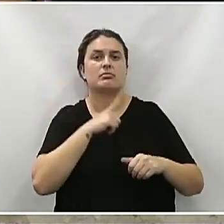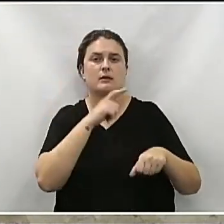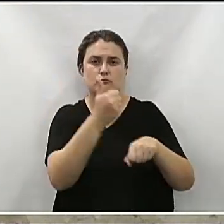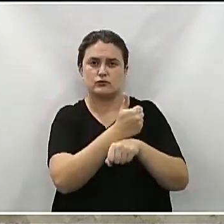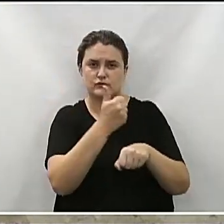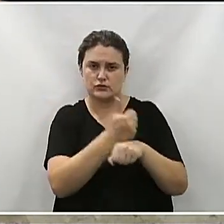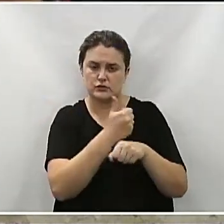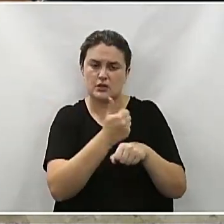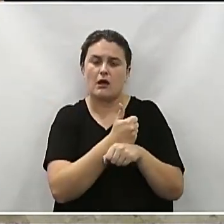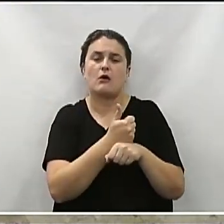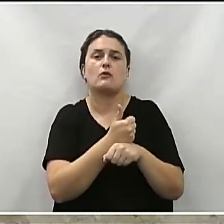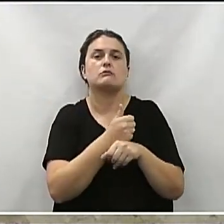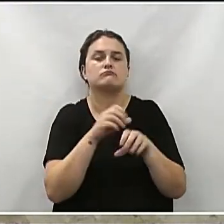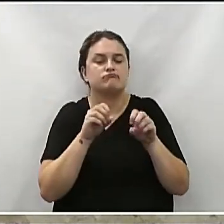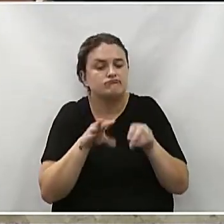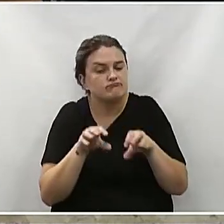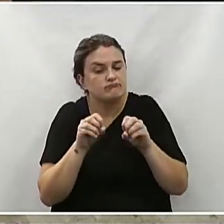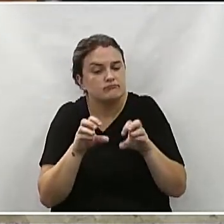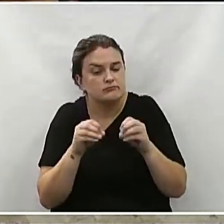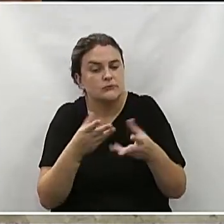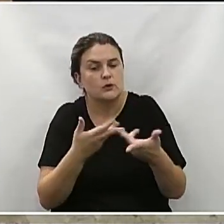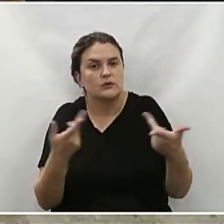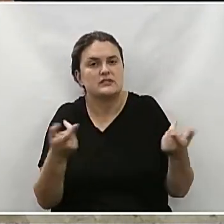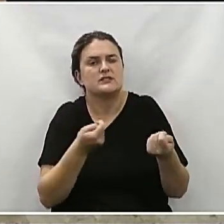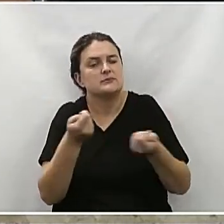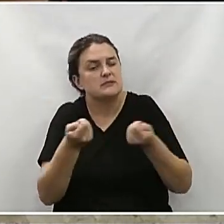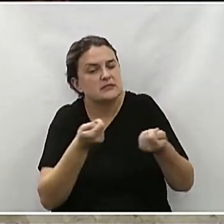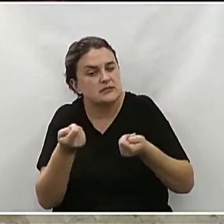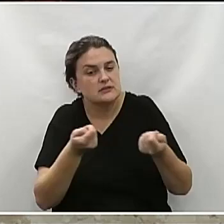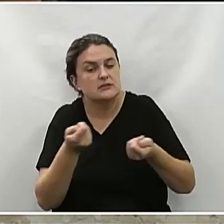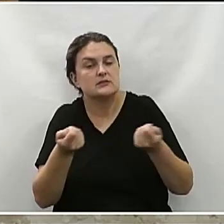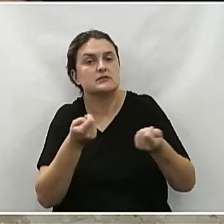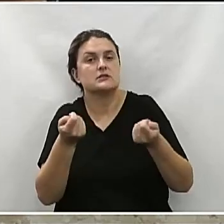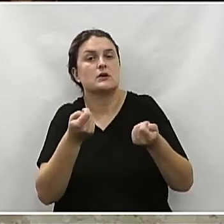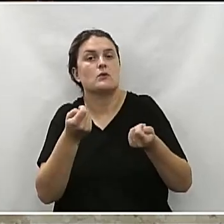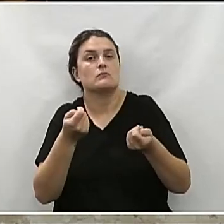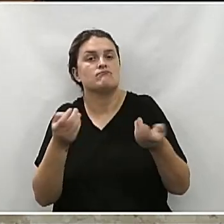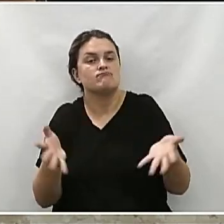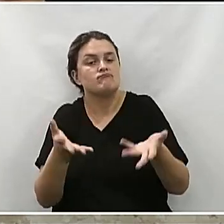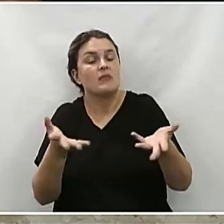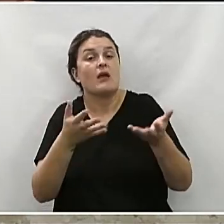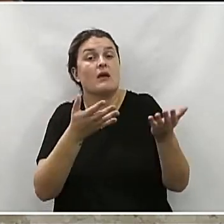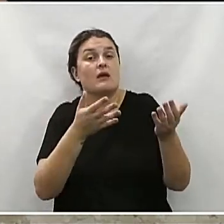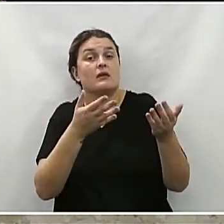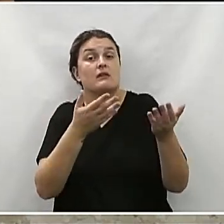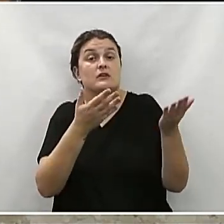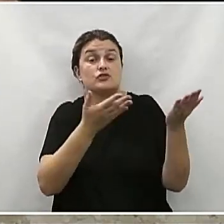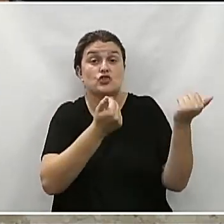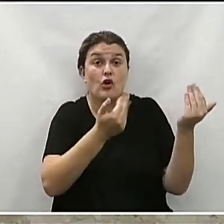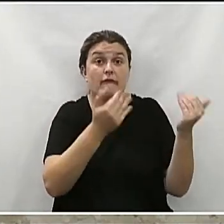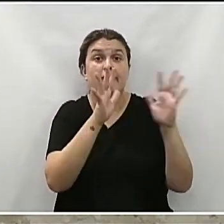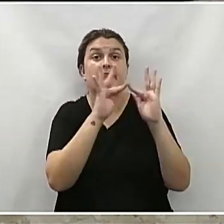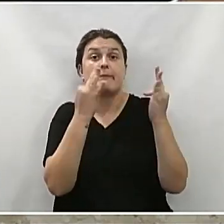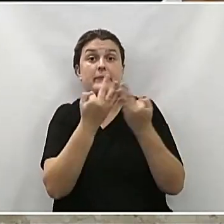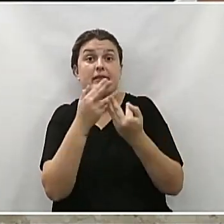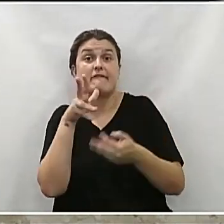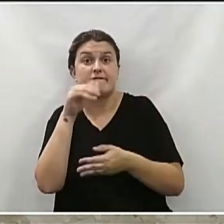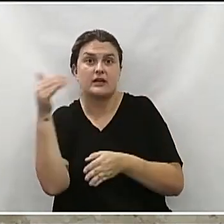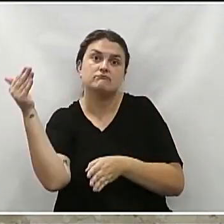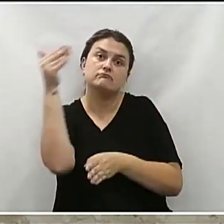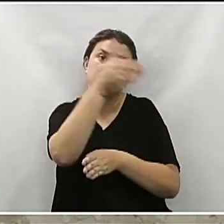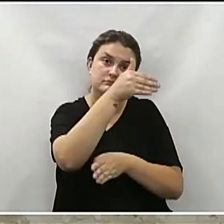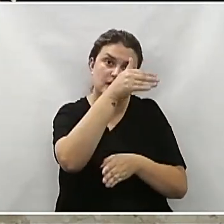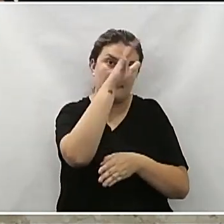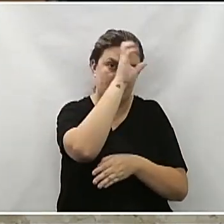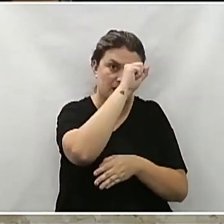preparados e que administra e faz com que os jovens e as famílias, enfim, que vão usar essa carreta,